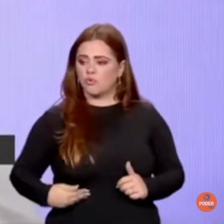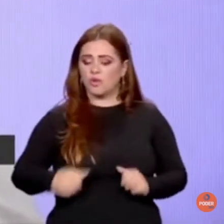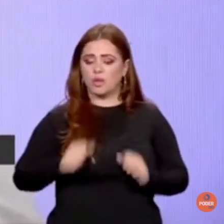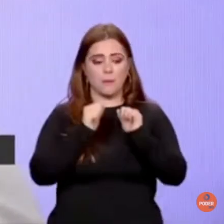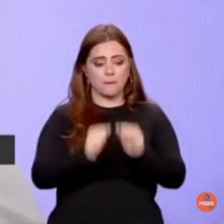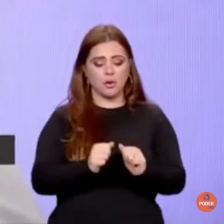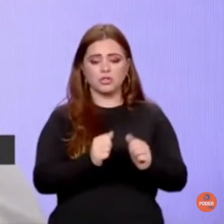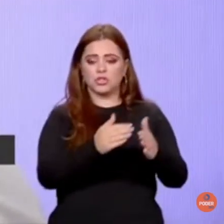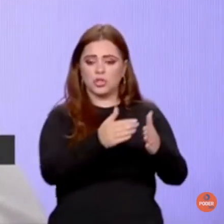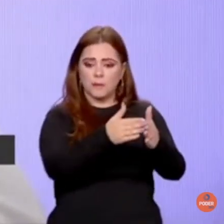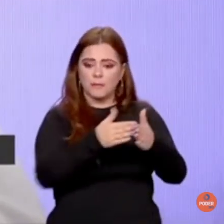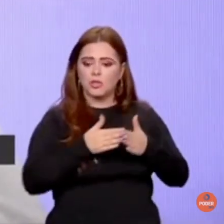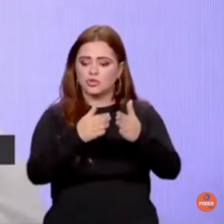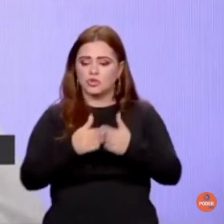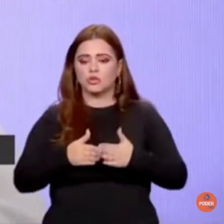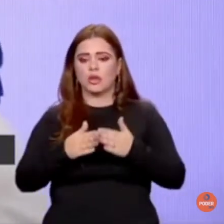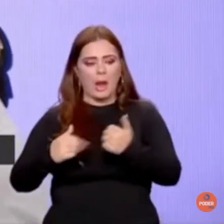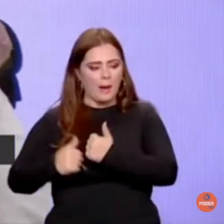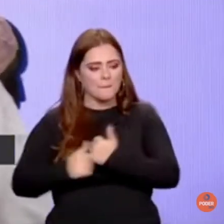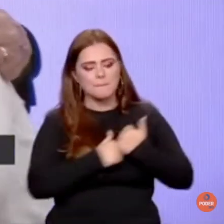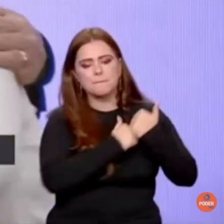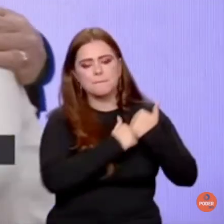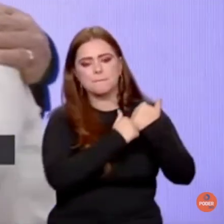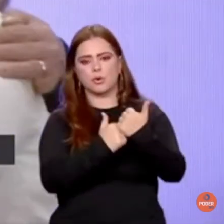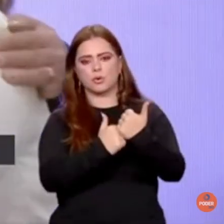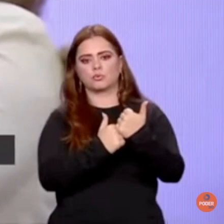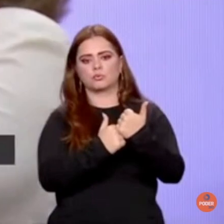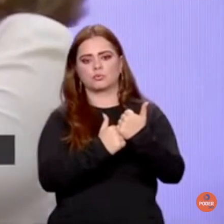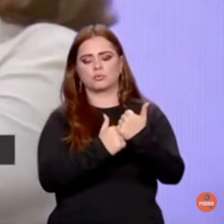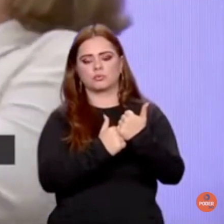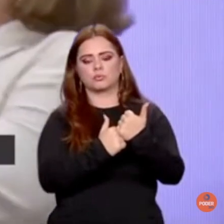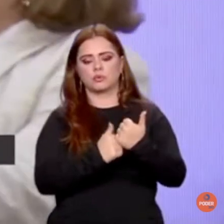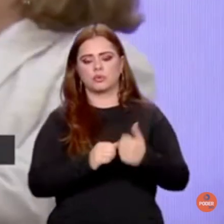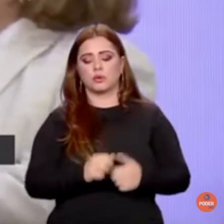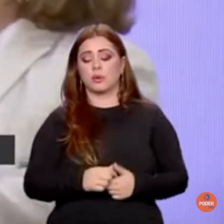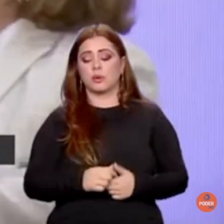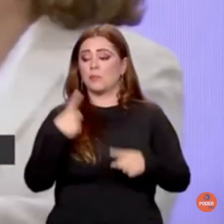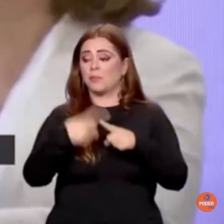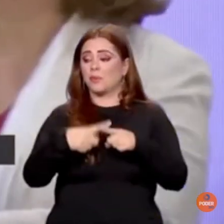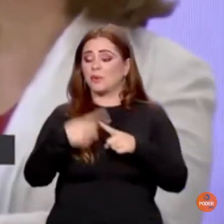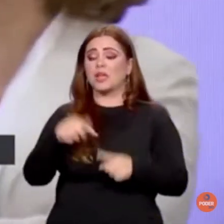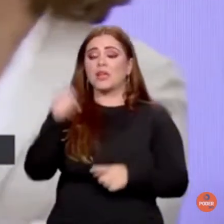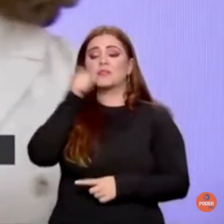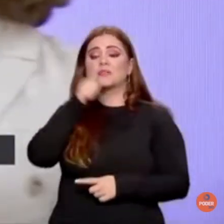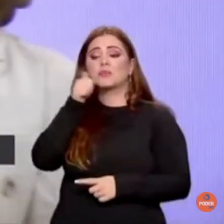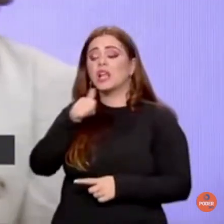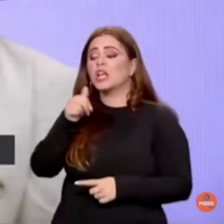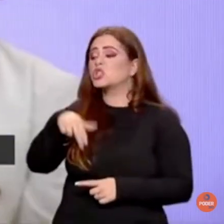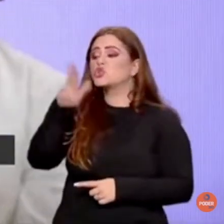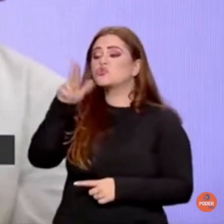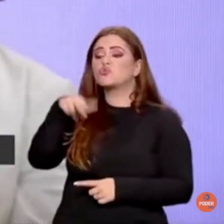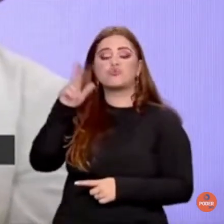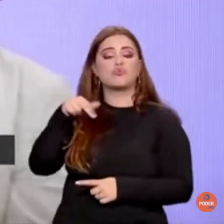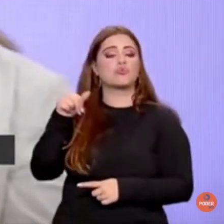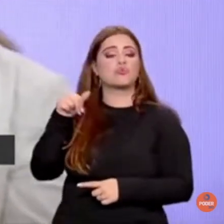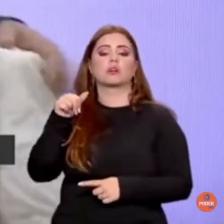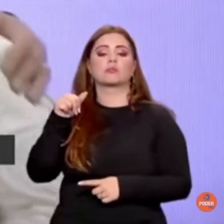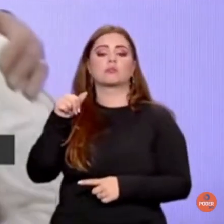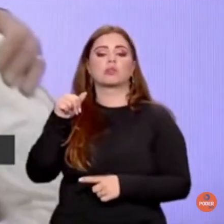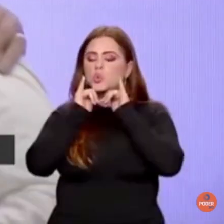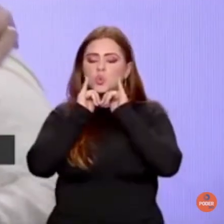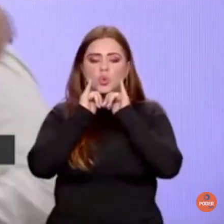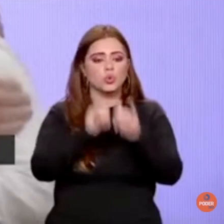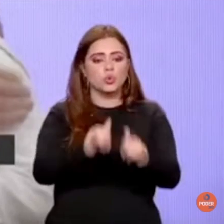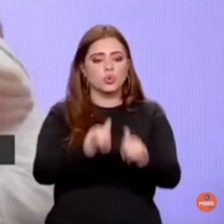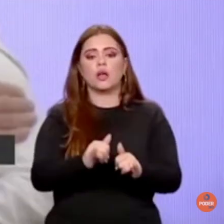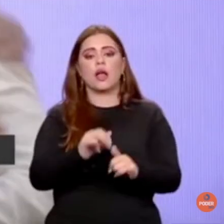Da parte do governo, você terá todo o apoio. Fique tranquila que as mulheres nunca se